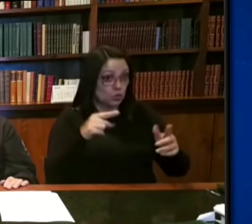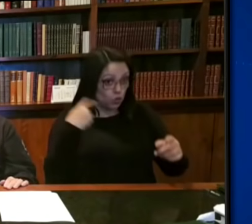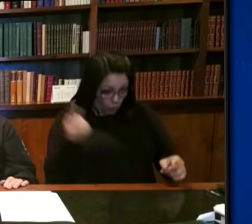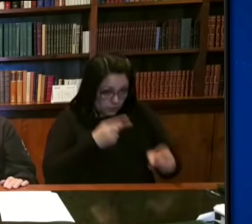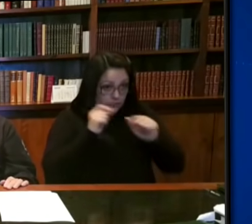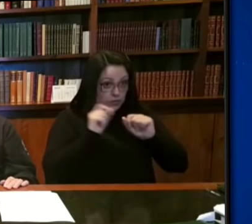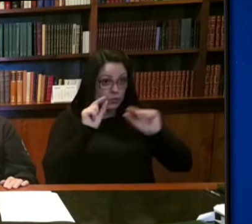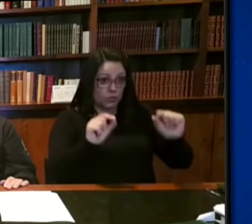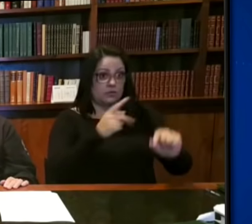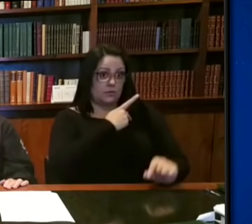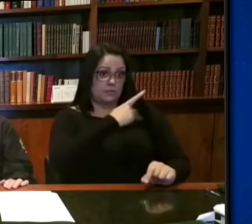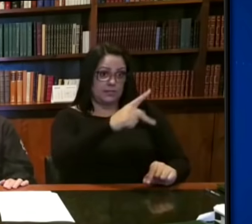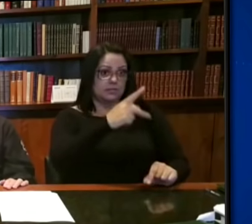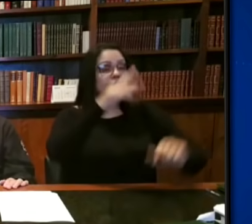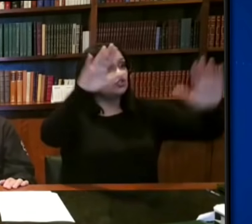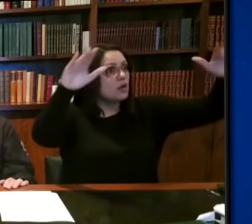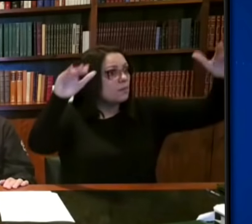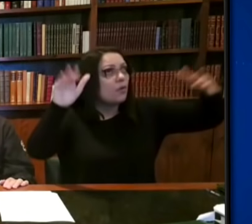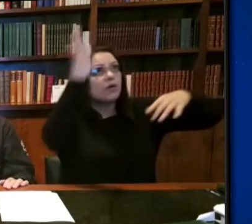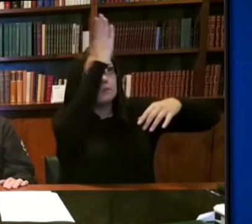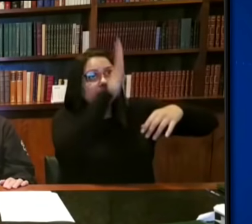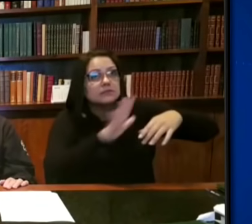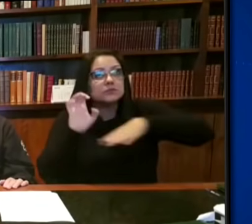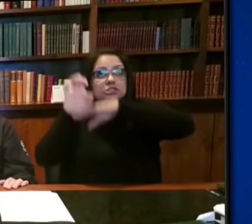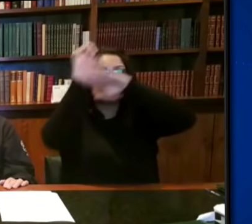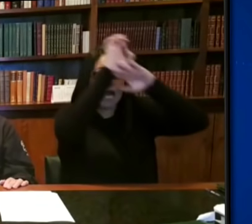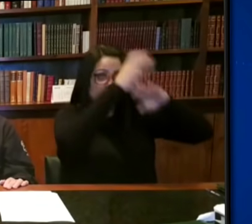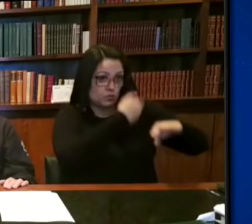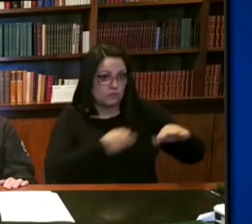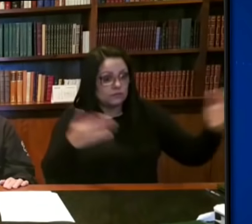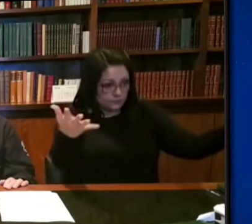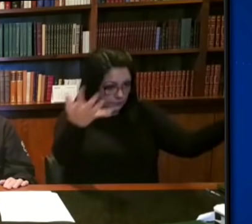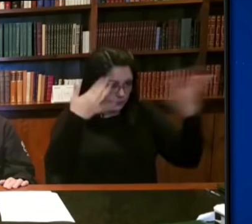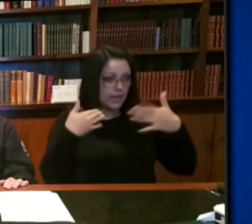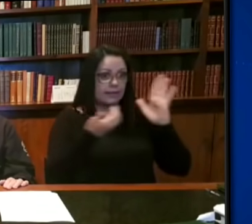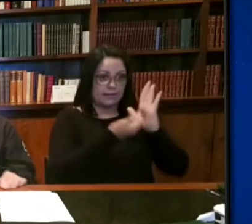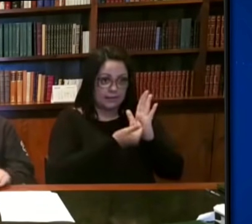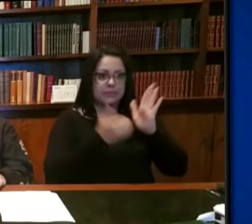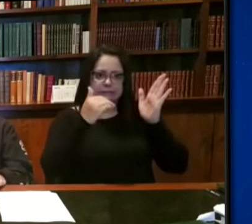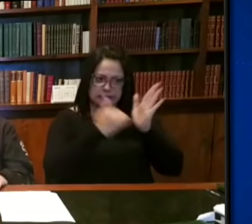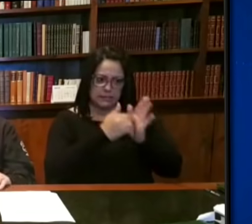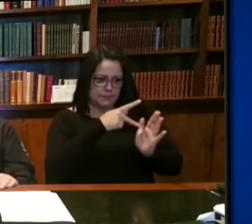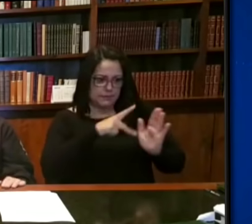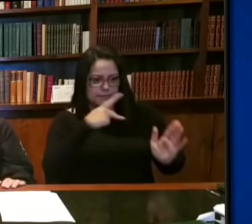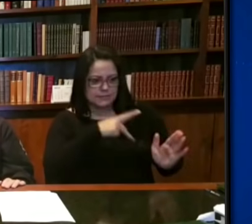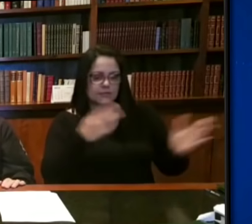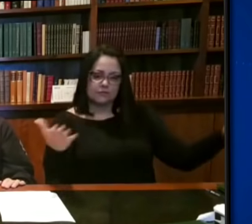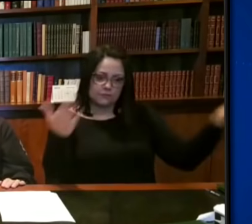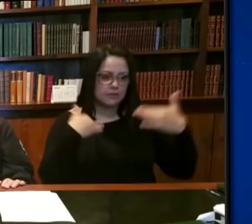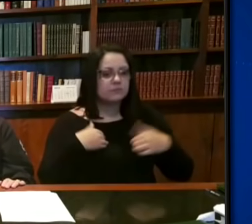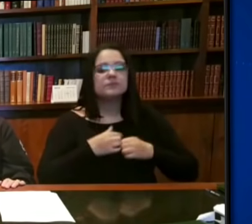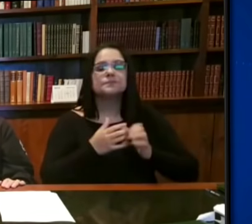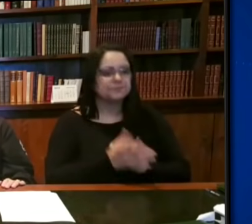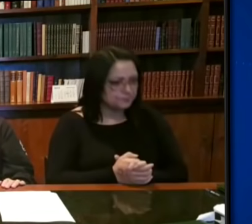governo fez, e o presidente chamou os governadores, chamou o presidente da Câmara, chamou o presidente do Senado, e fizemos